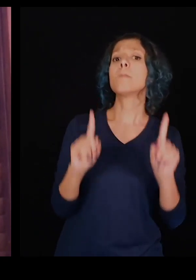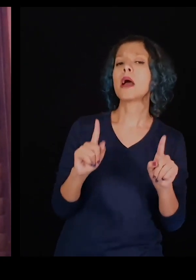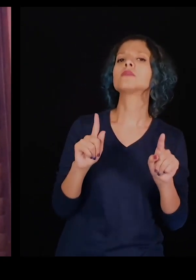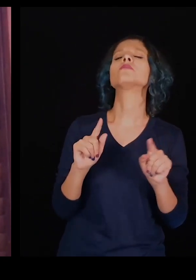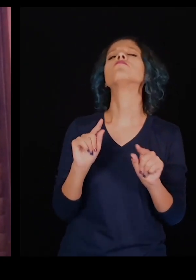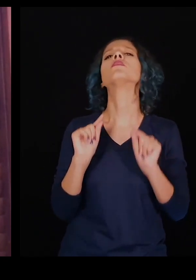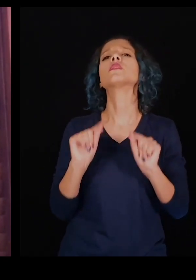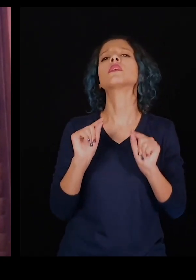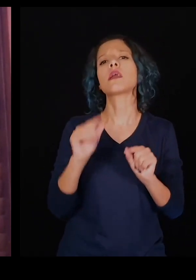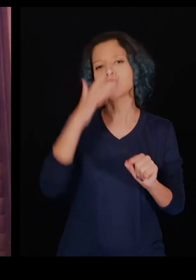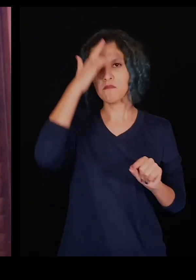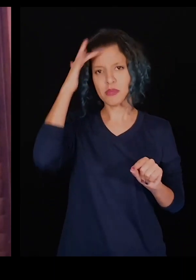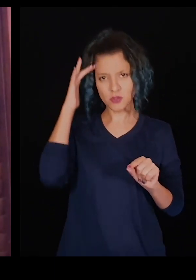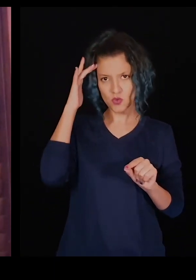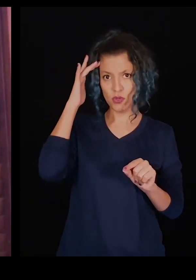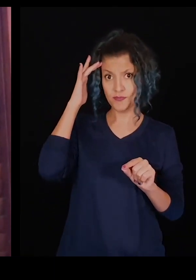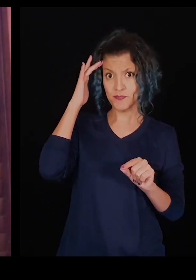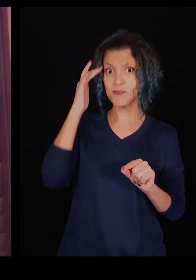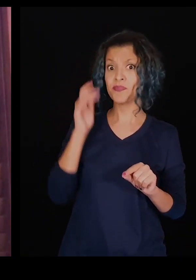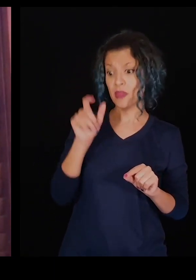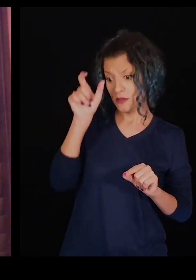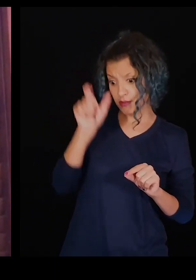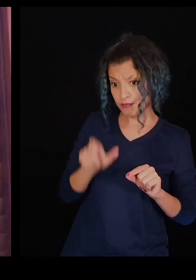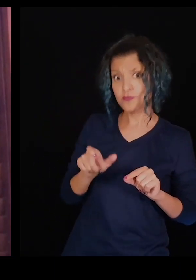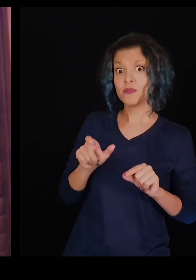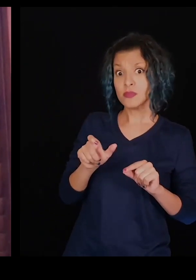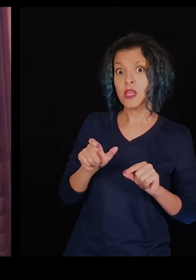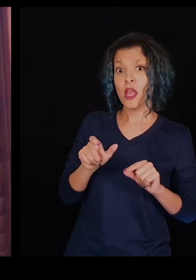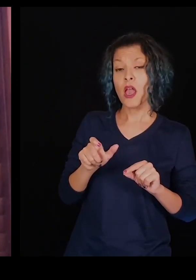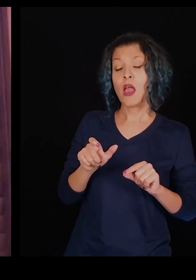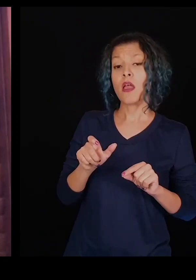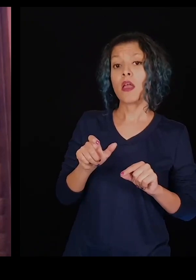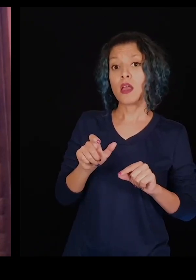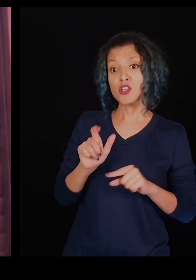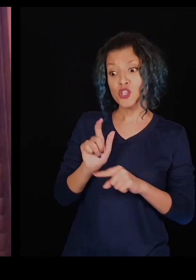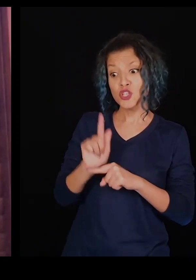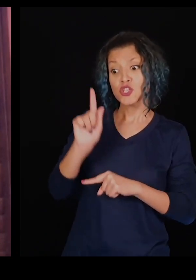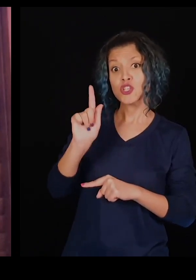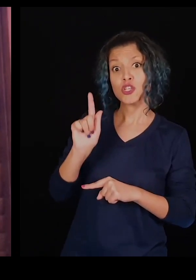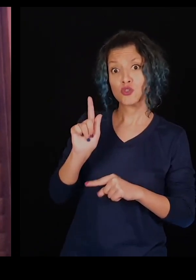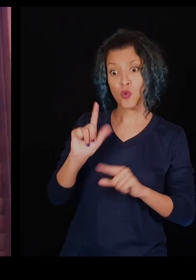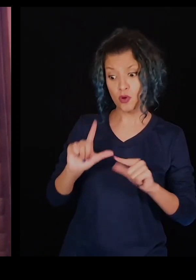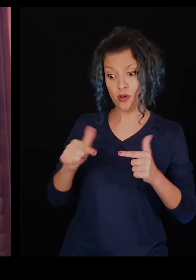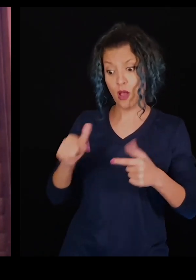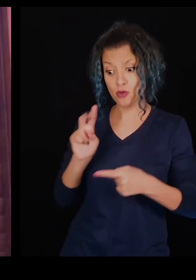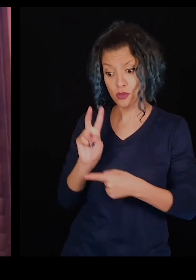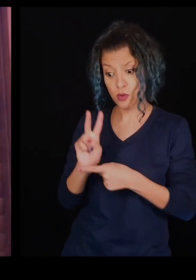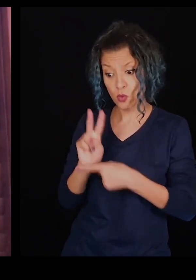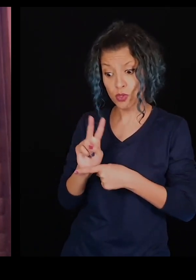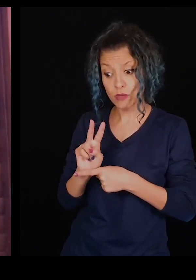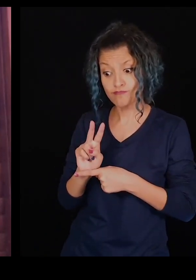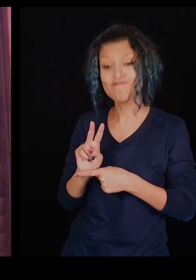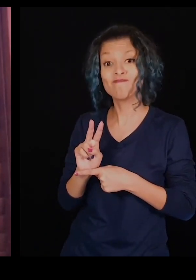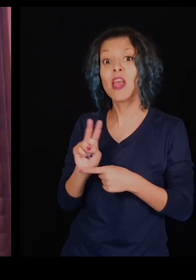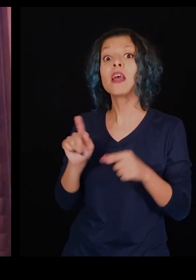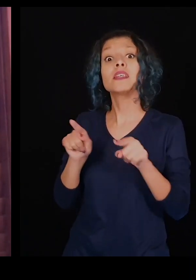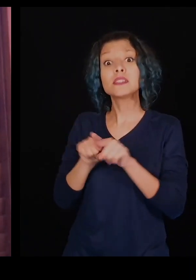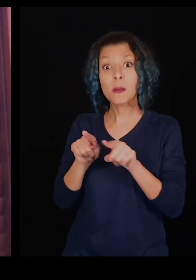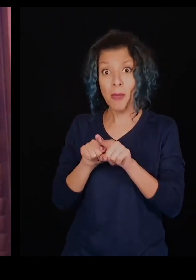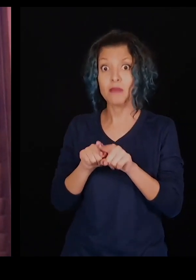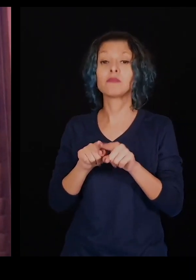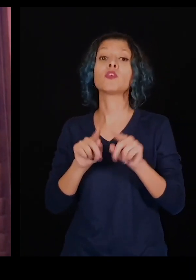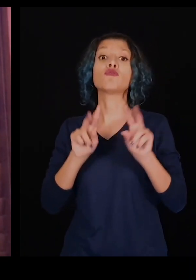que cuidam da causa começam a ter uma ascensão para que este COR tenha uma percepção não